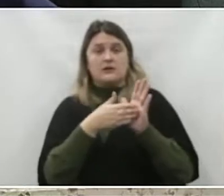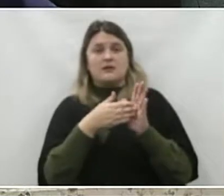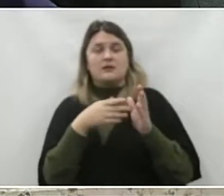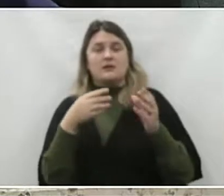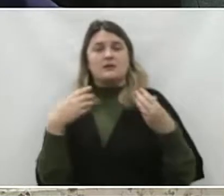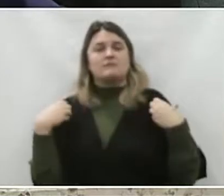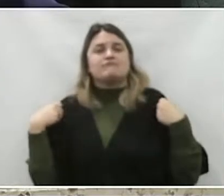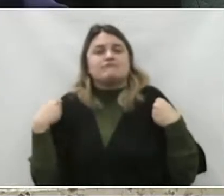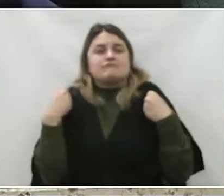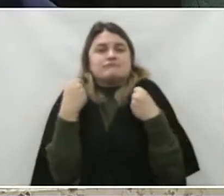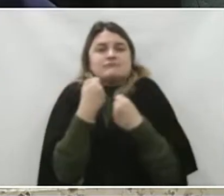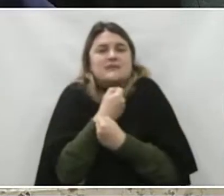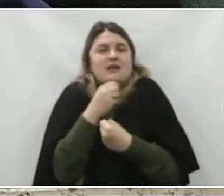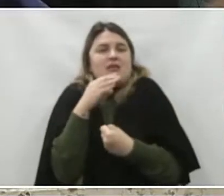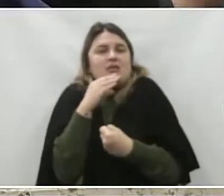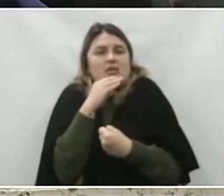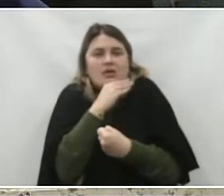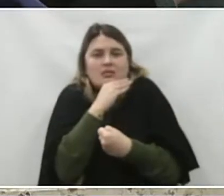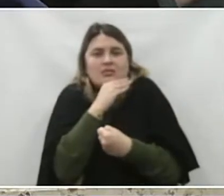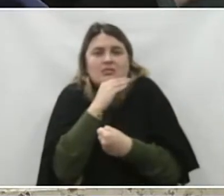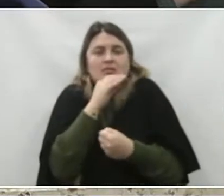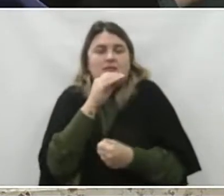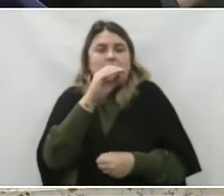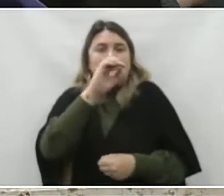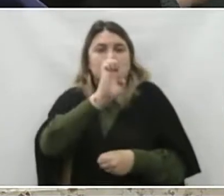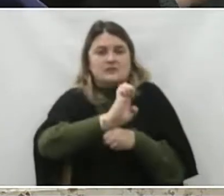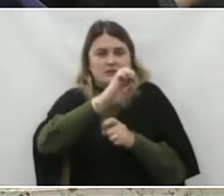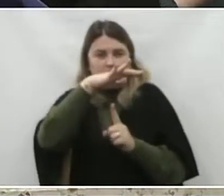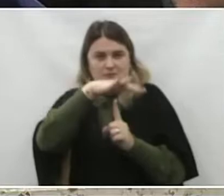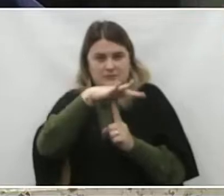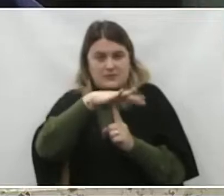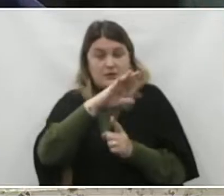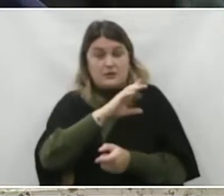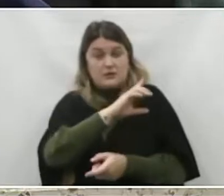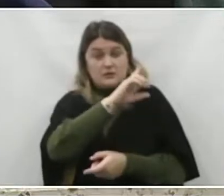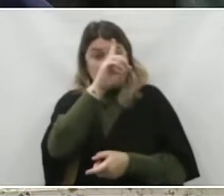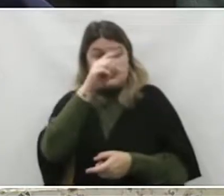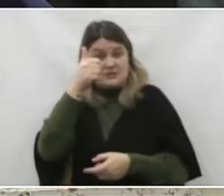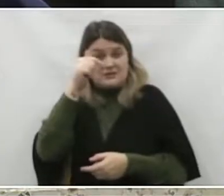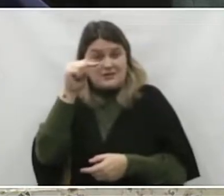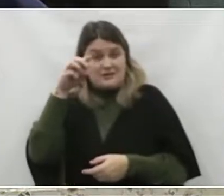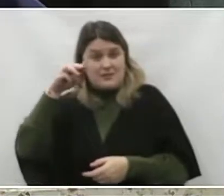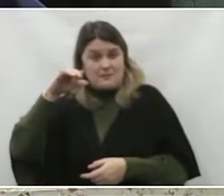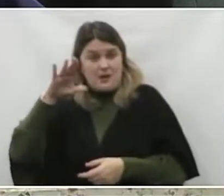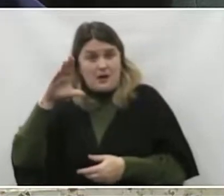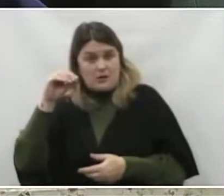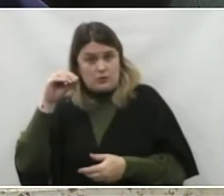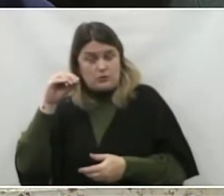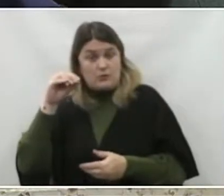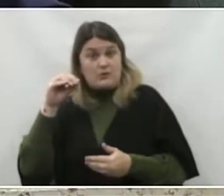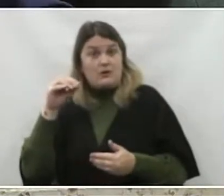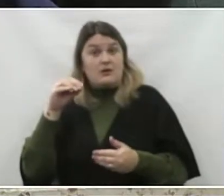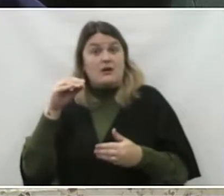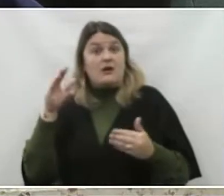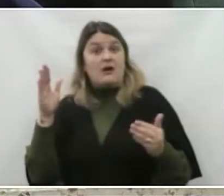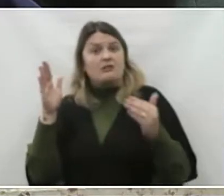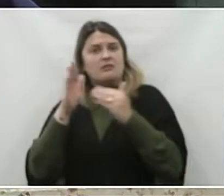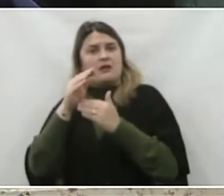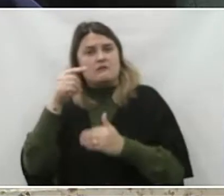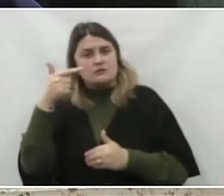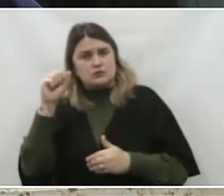aquece Paraná né que já iniciou desde o dia Dezessete de Maio e que vai até dia 28 de Junho